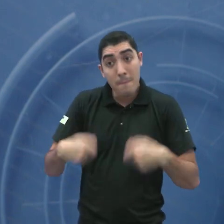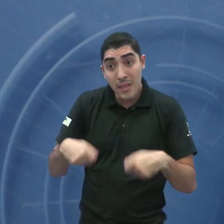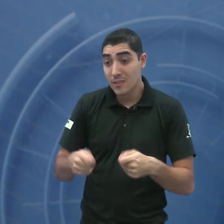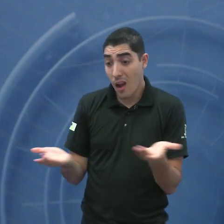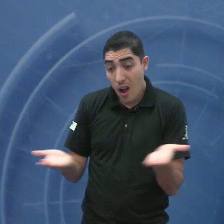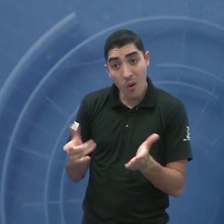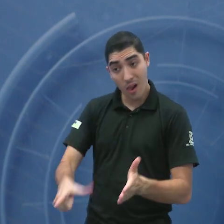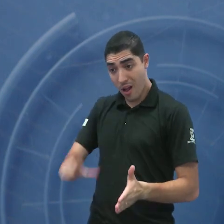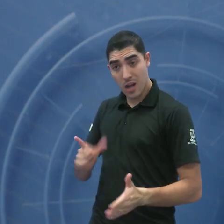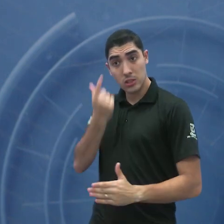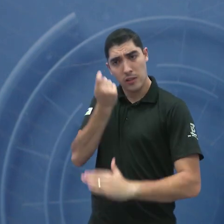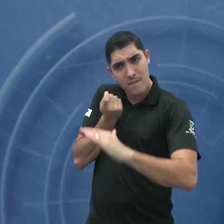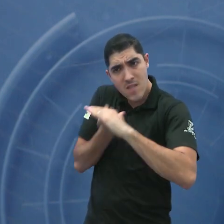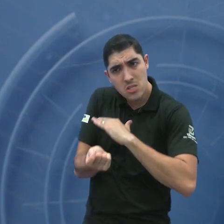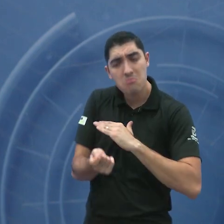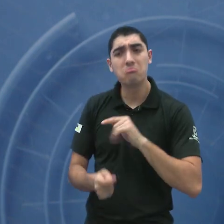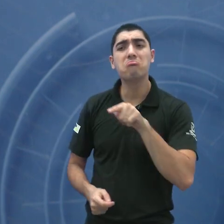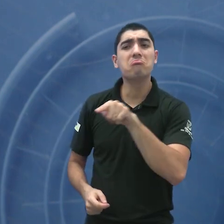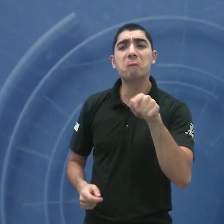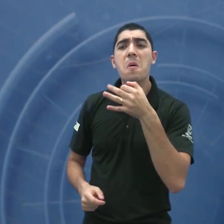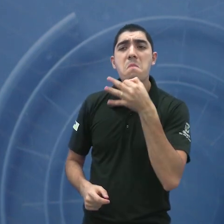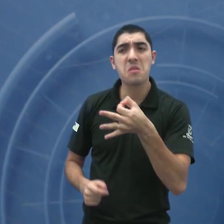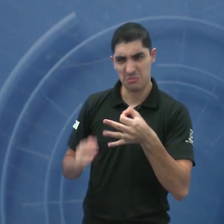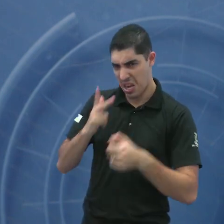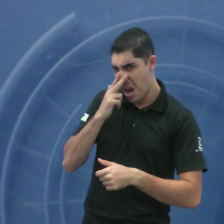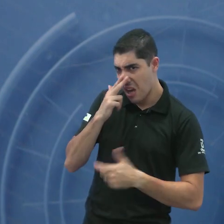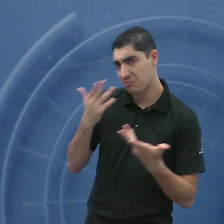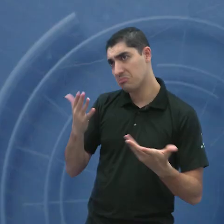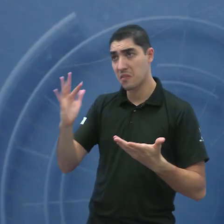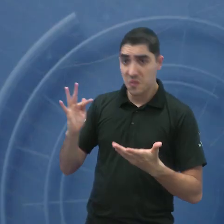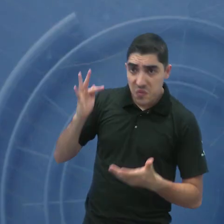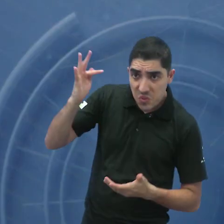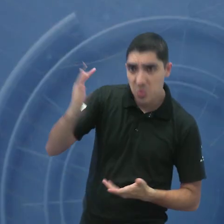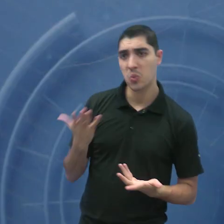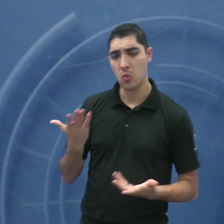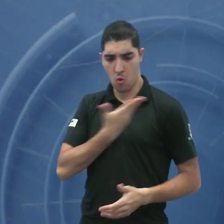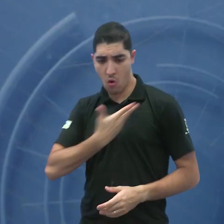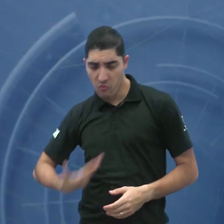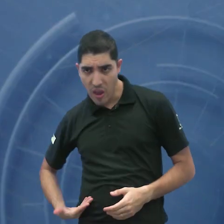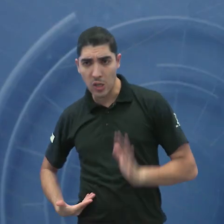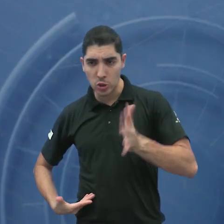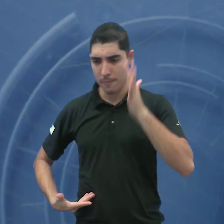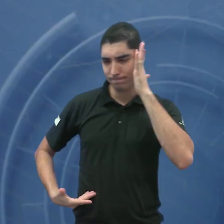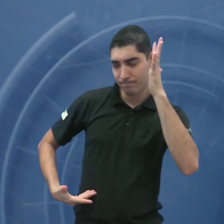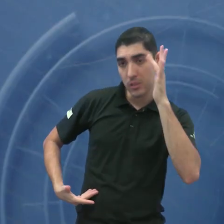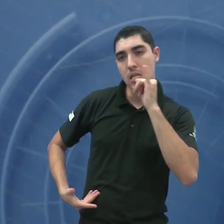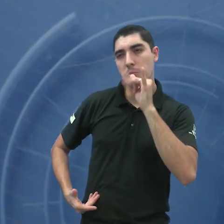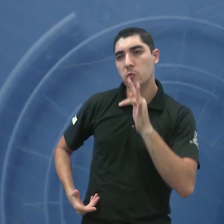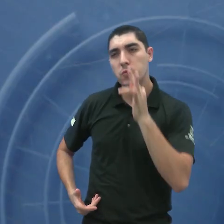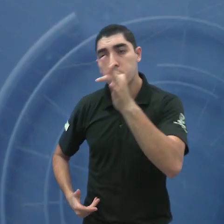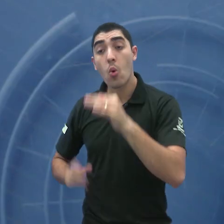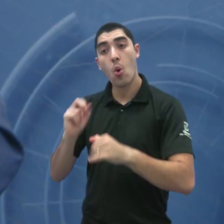já acontecer, né? Uhum. Você acredita no futuro, o governo tem trabalhado, os governos que vêm